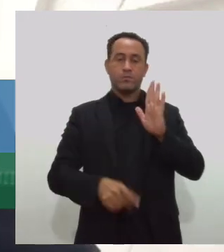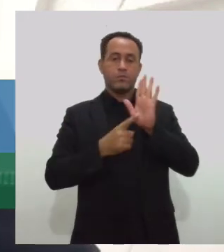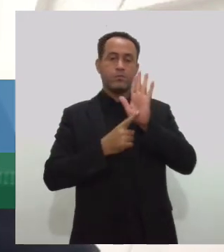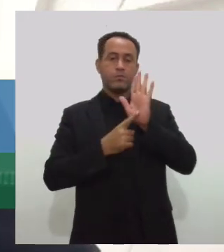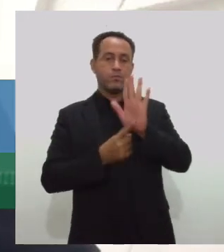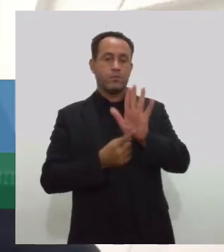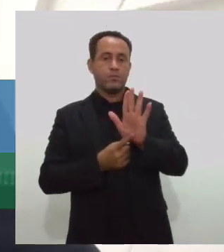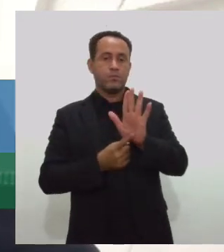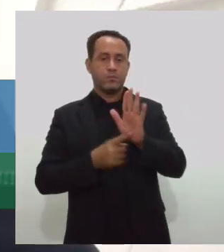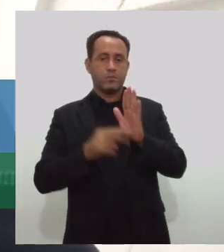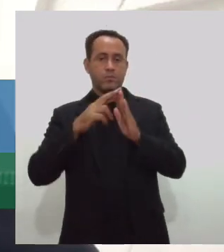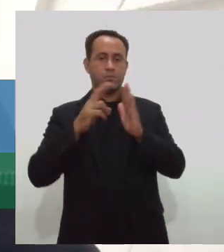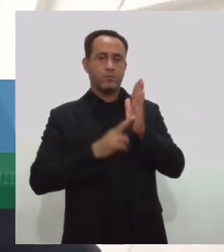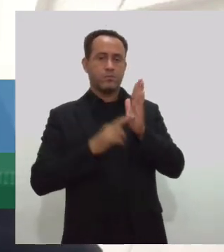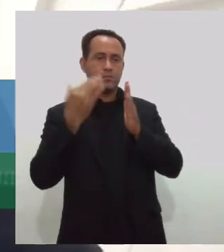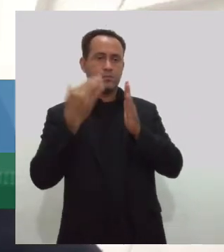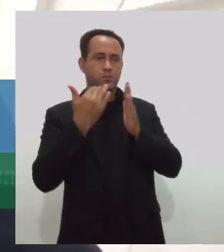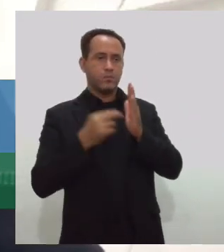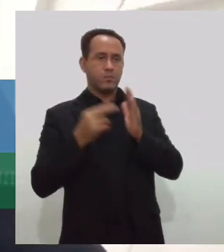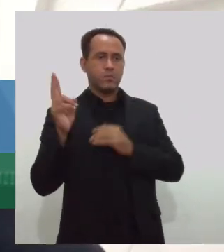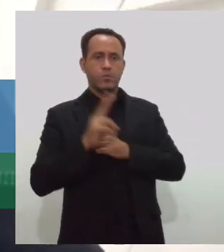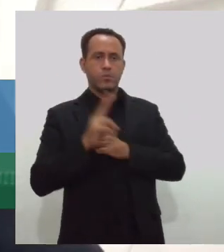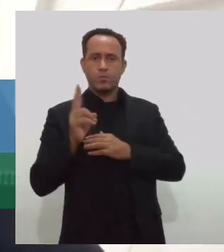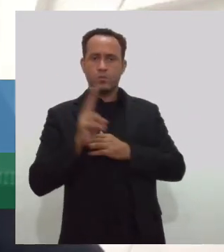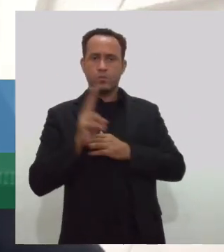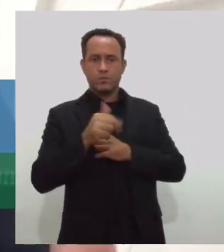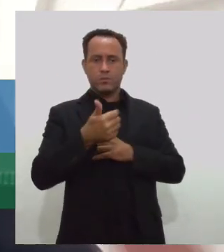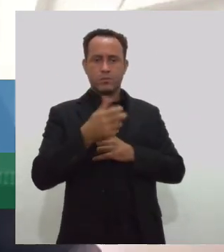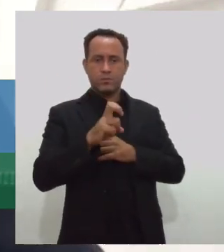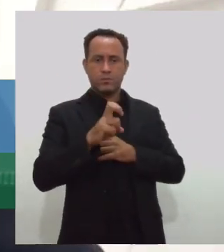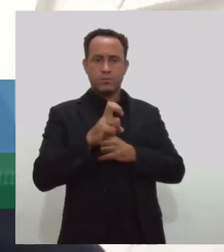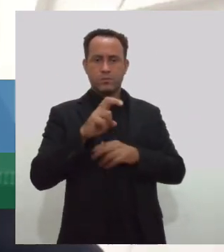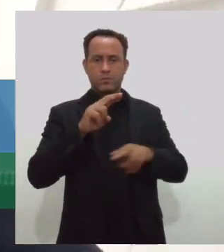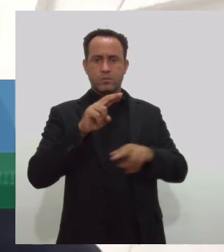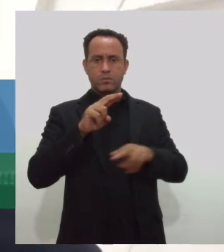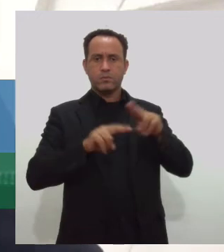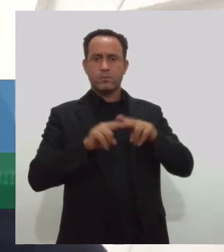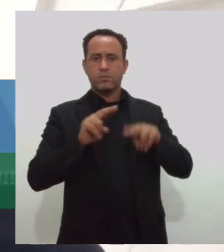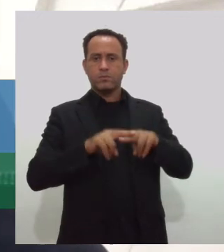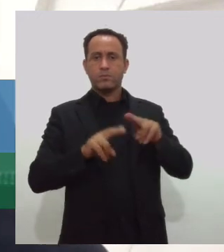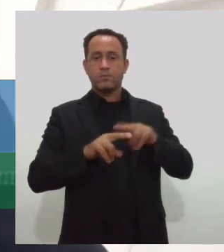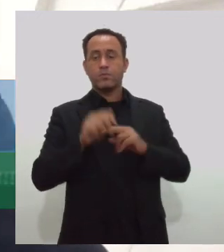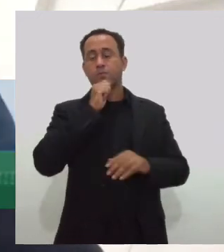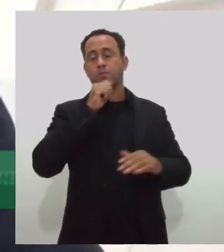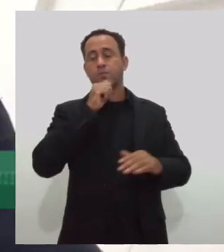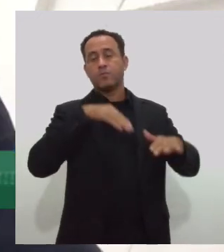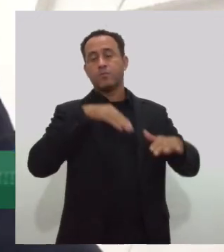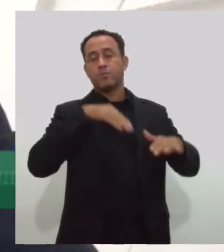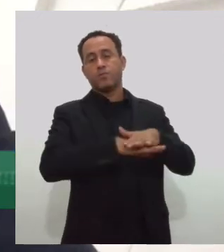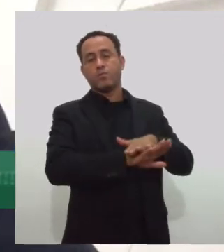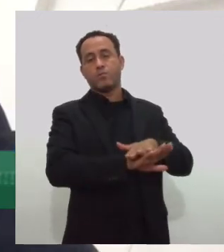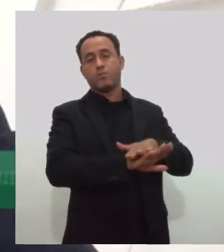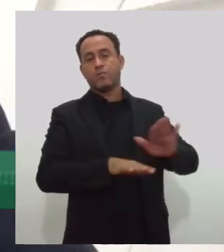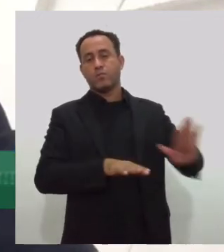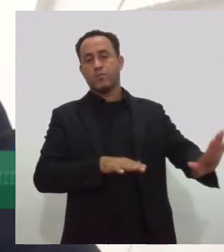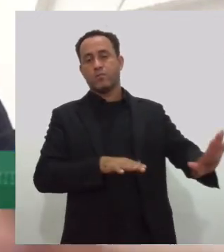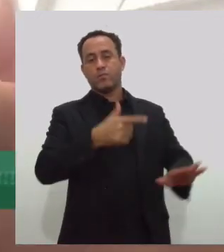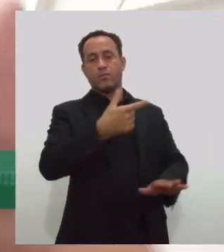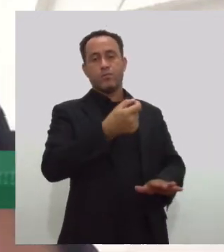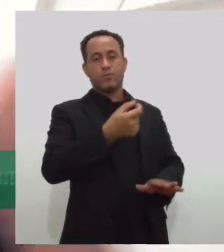com requerimento de urgência no dia 15 de junho, ele estava adormecido, 15 de junho de